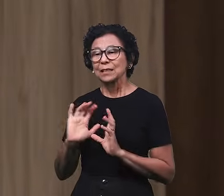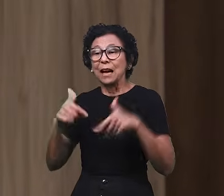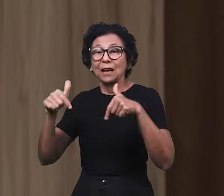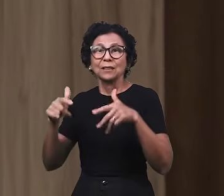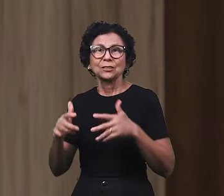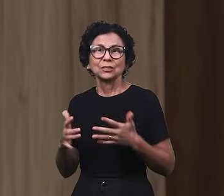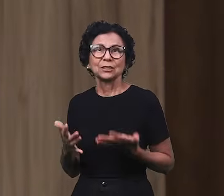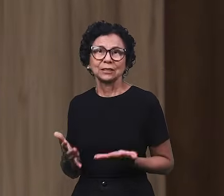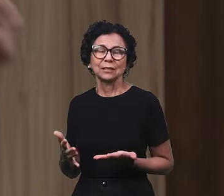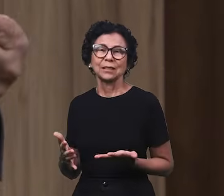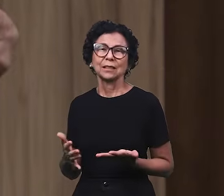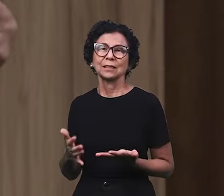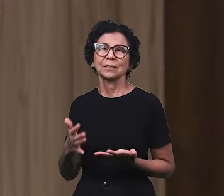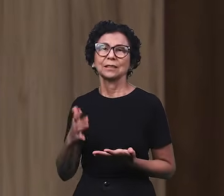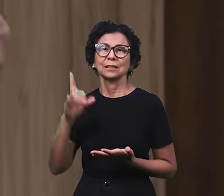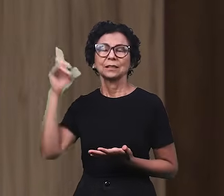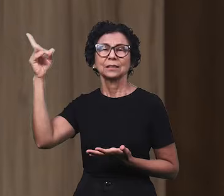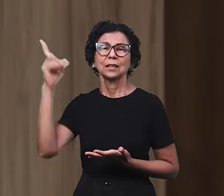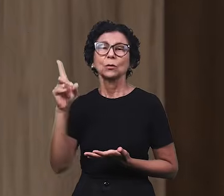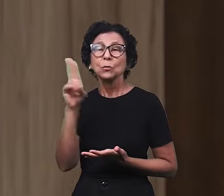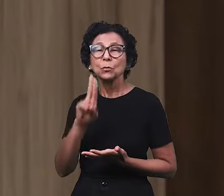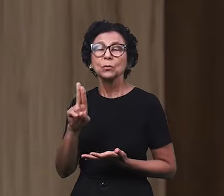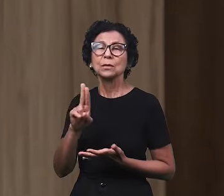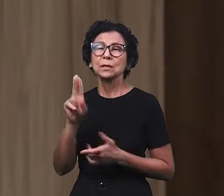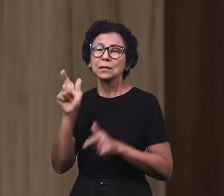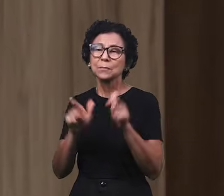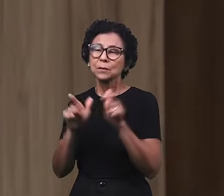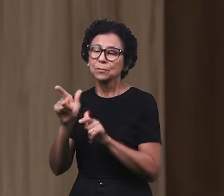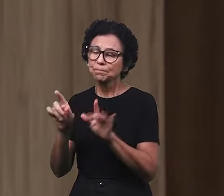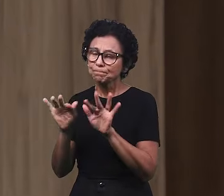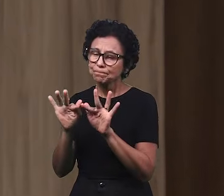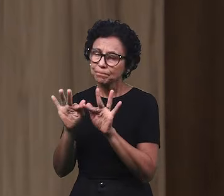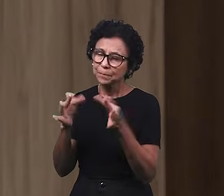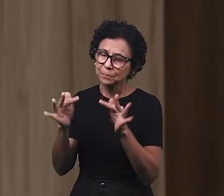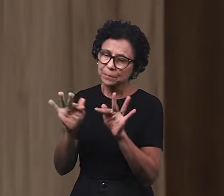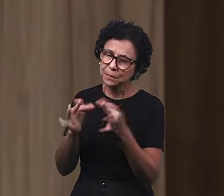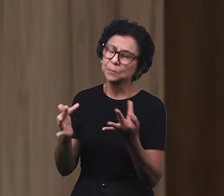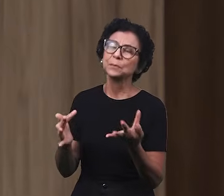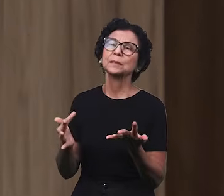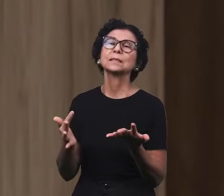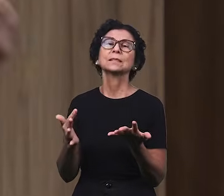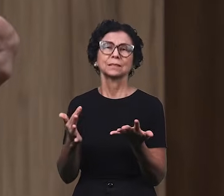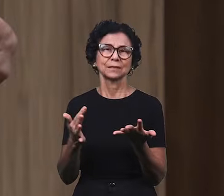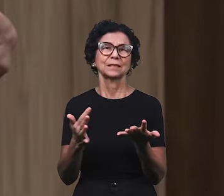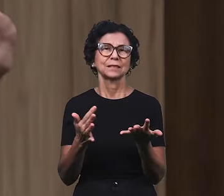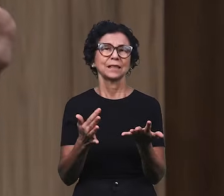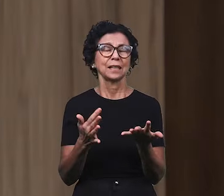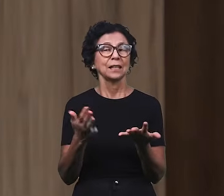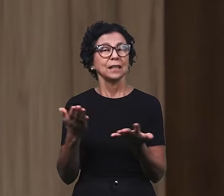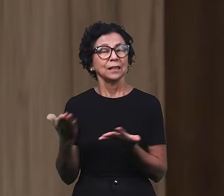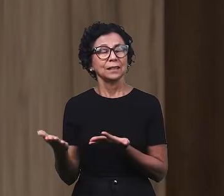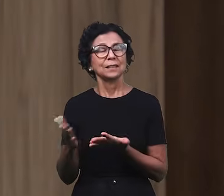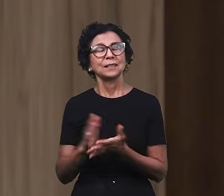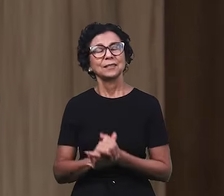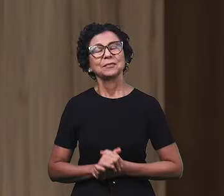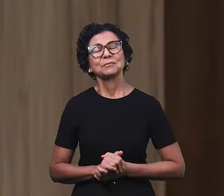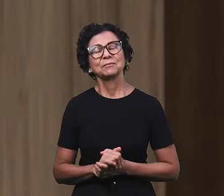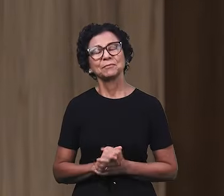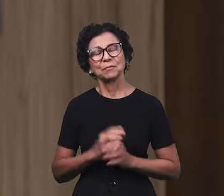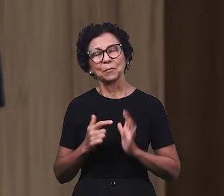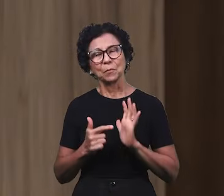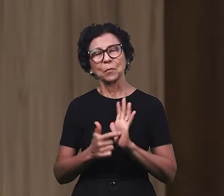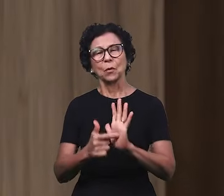é? Ele trabalha na vida dos pequeninos, não é? E através deles ele manifesta